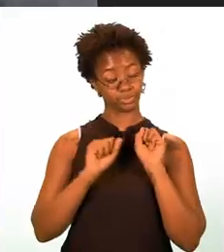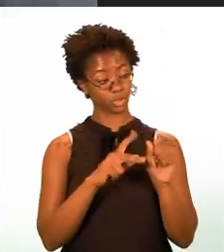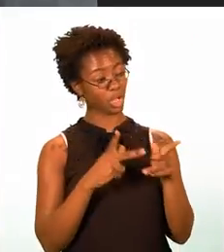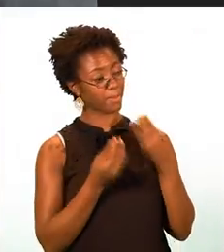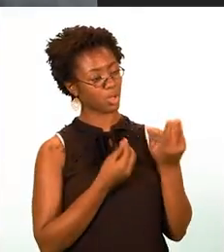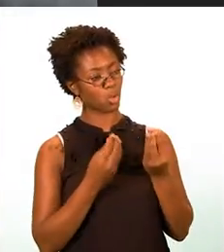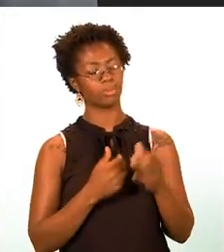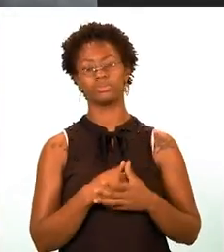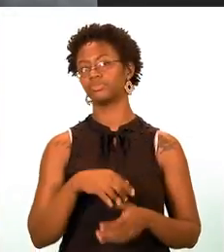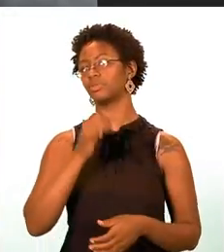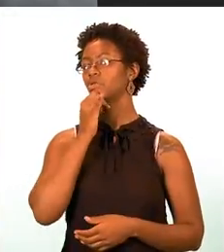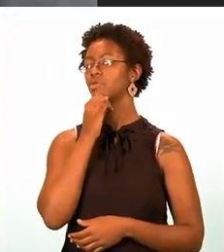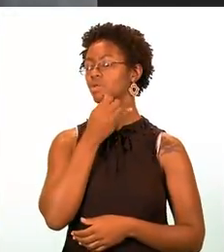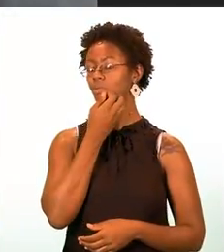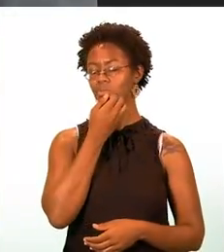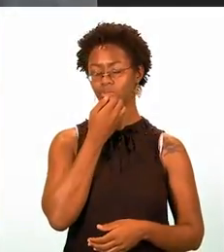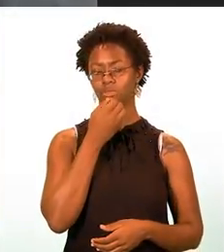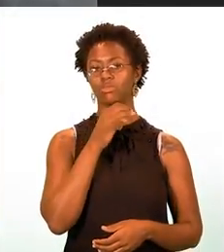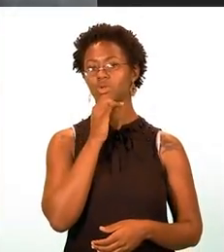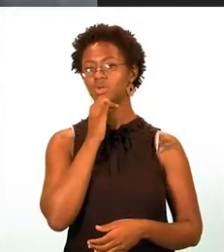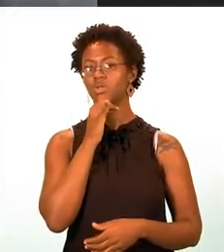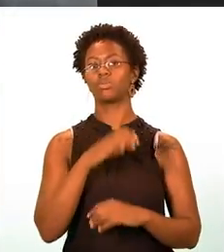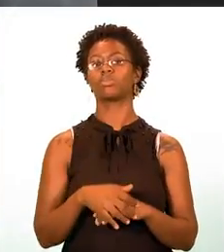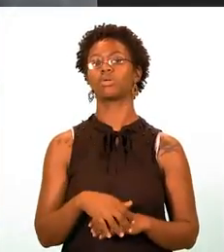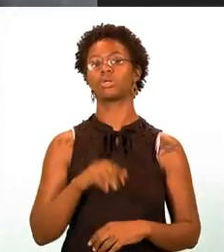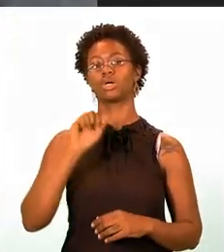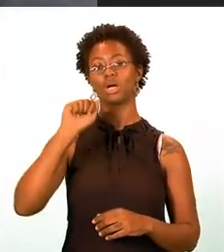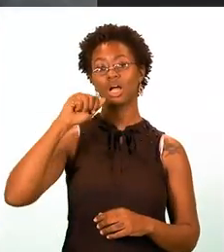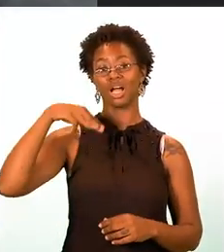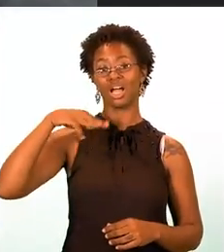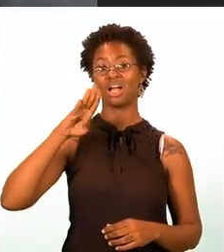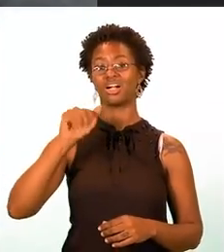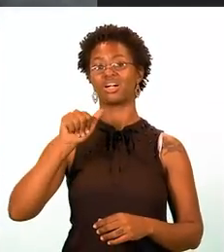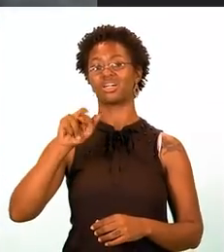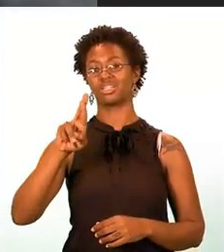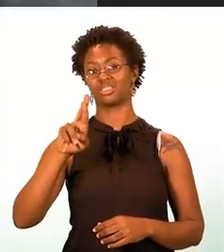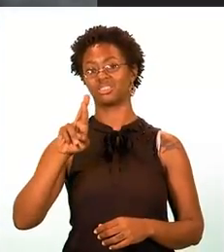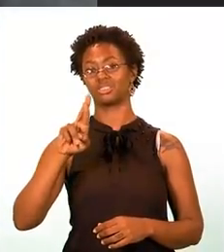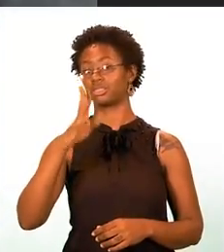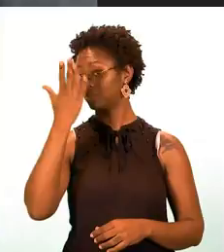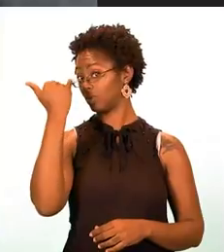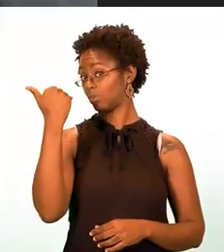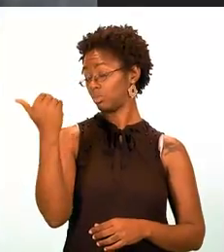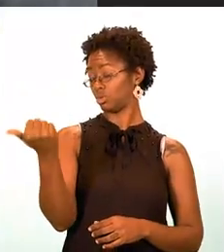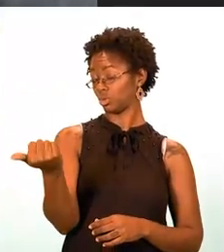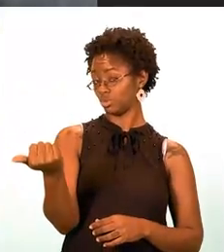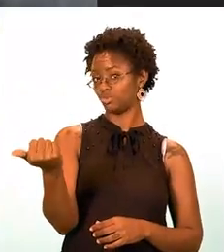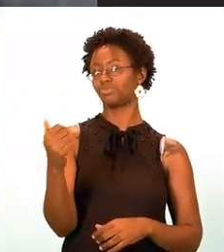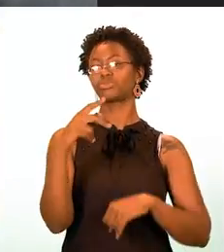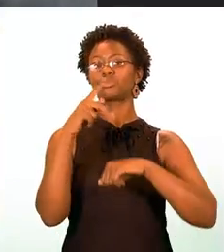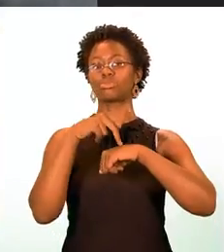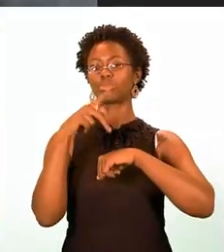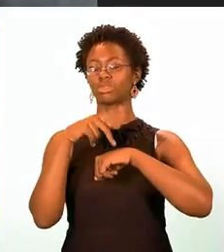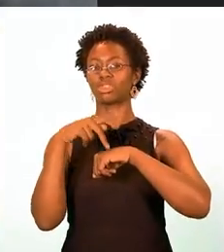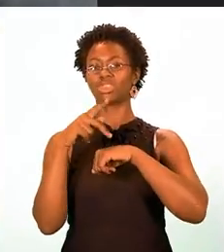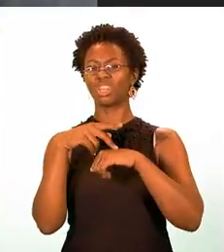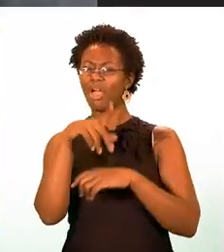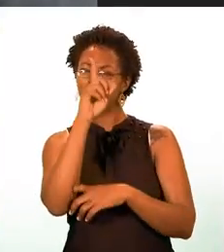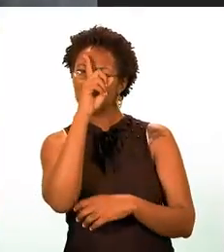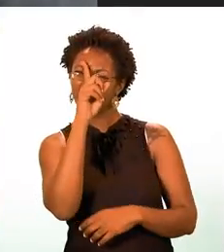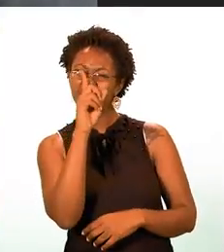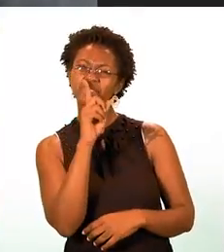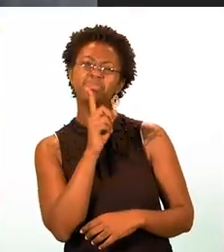ok, É mas não qual mineral. seria? Nós temos, por exemplo, o âmbar, que ele é muito famoso. O âmbar é aquela